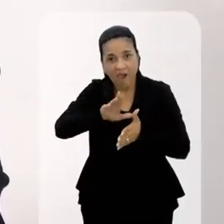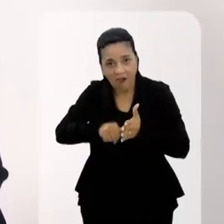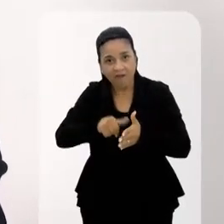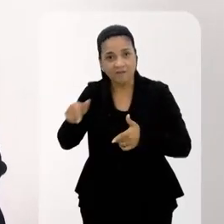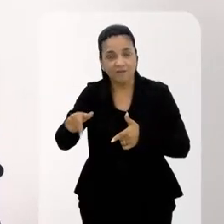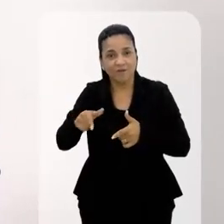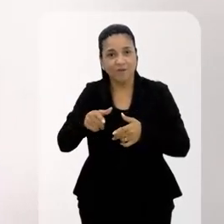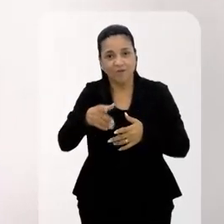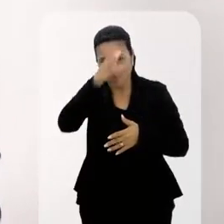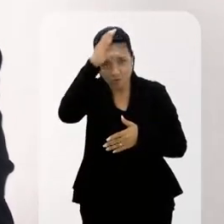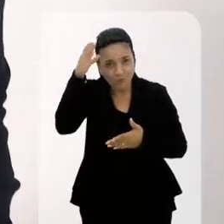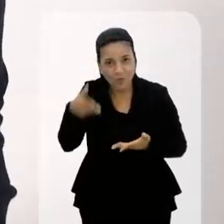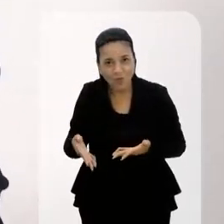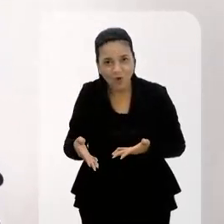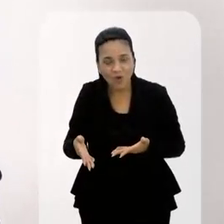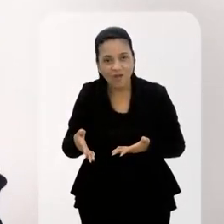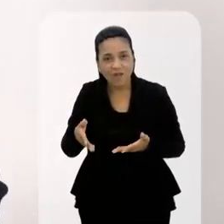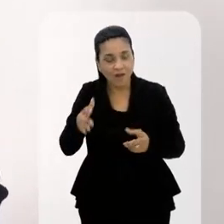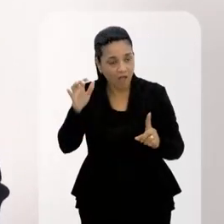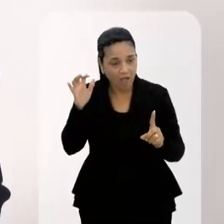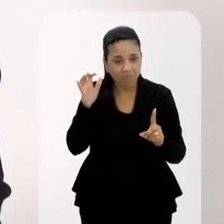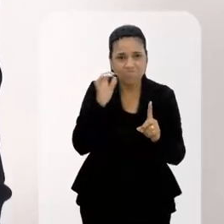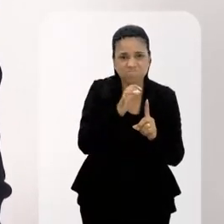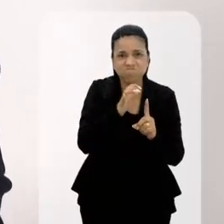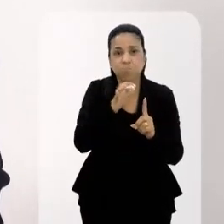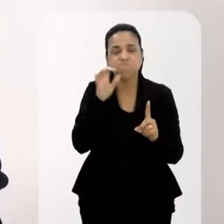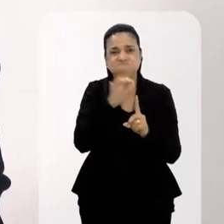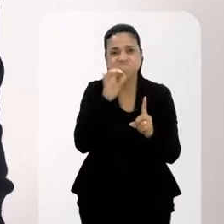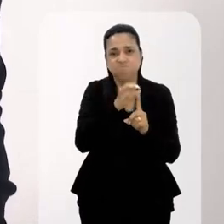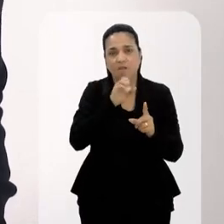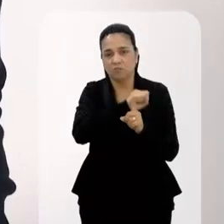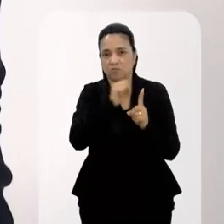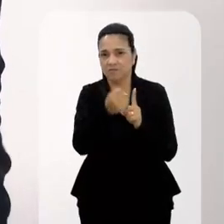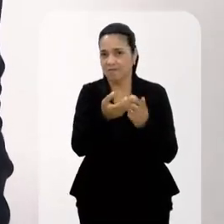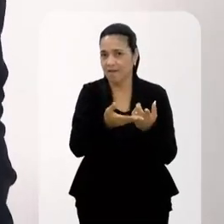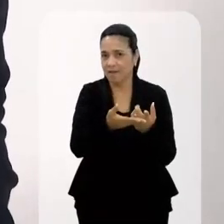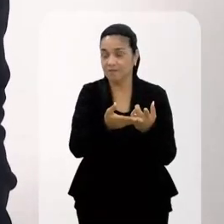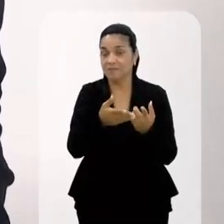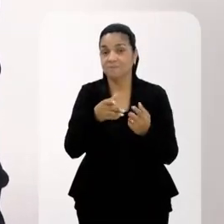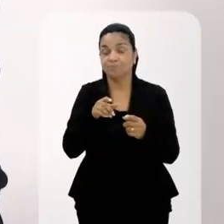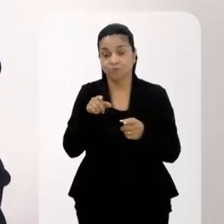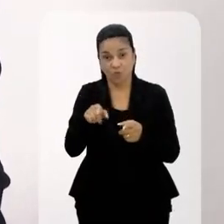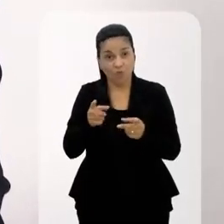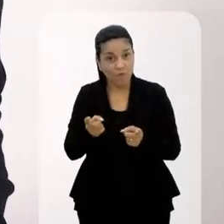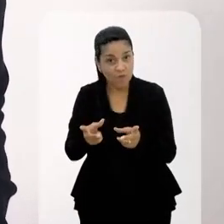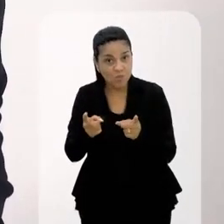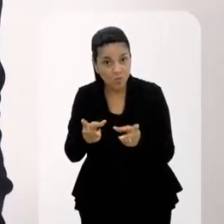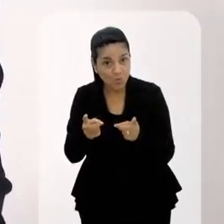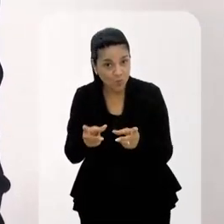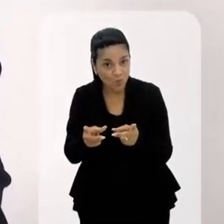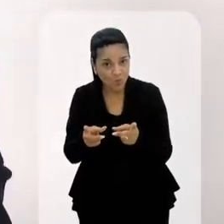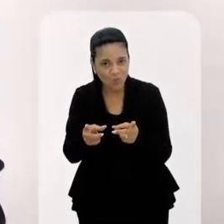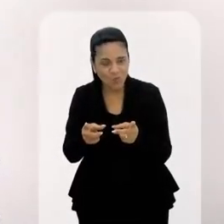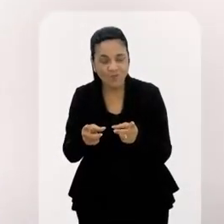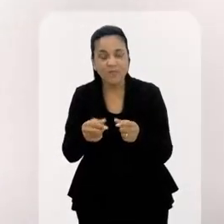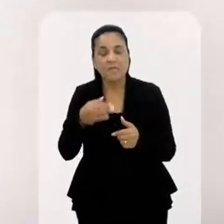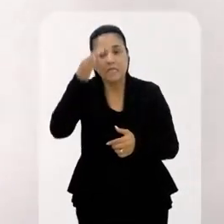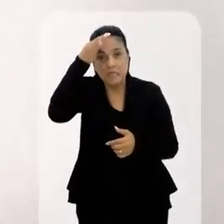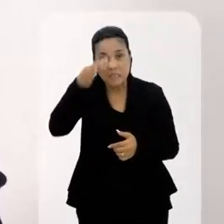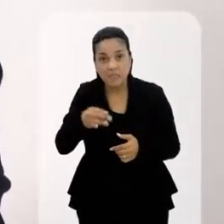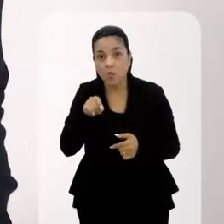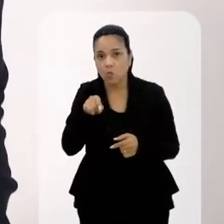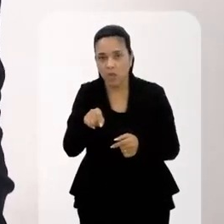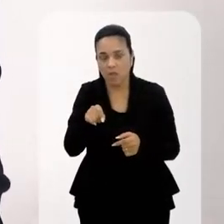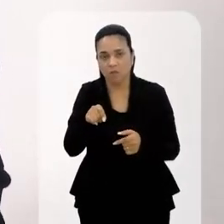Porque essas lesões, elas atingem diretamente a sociedade. Então, hoje, o prestador de serviço ele tem que entender que não compensa